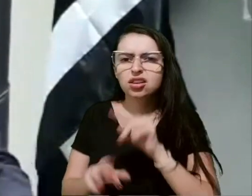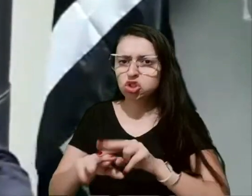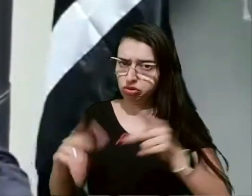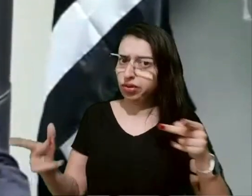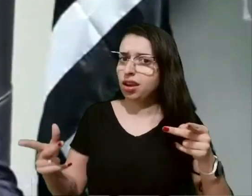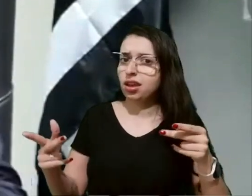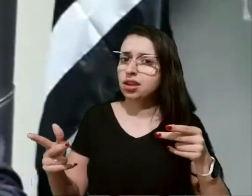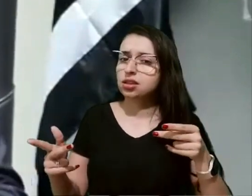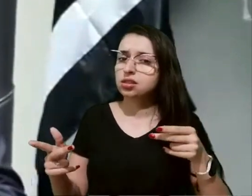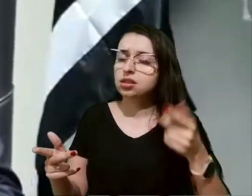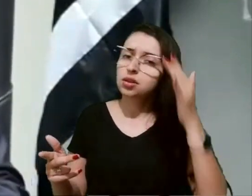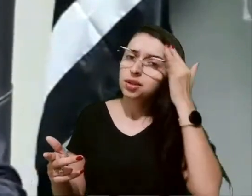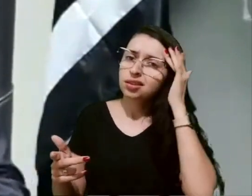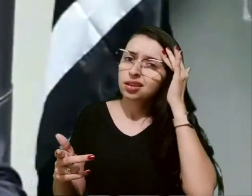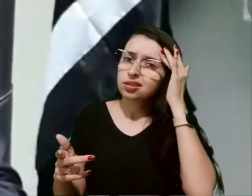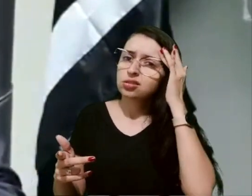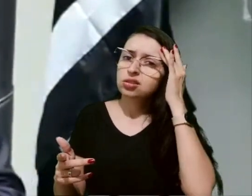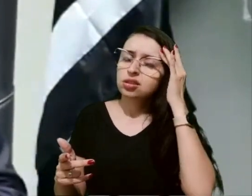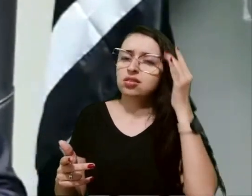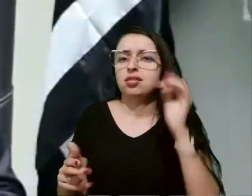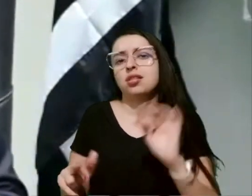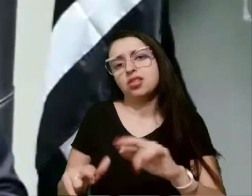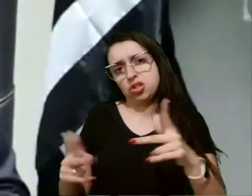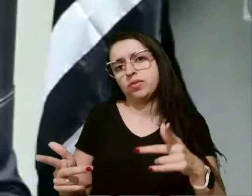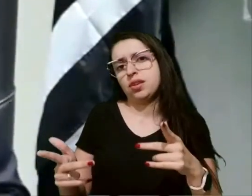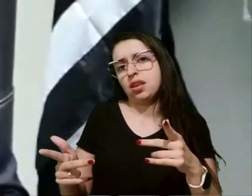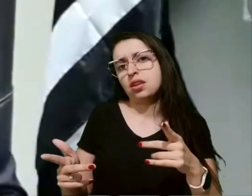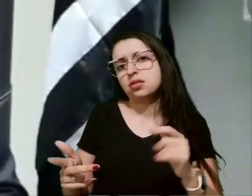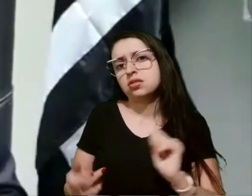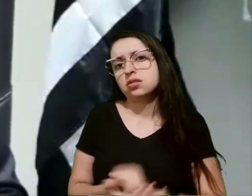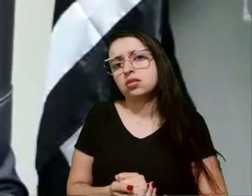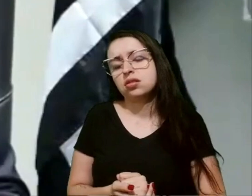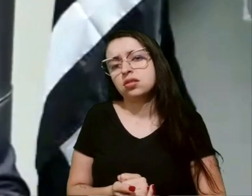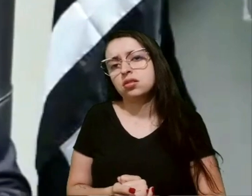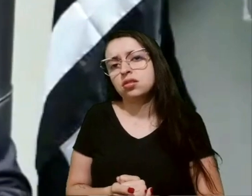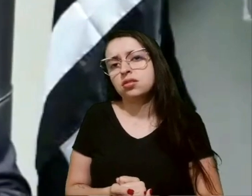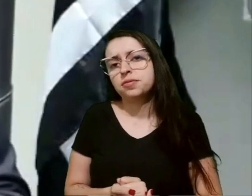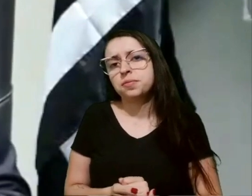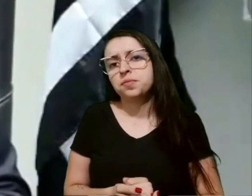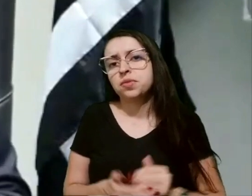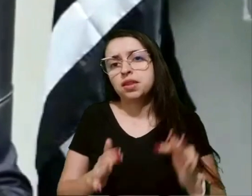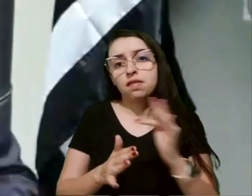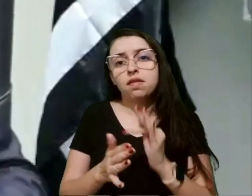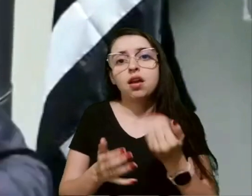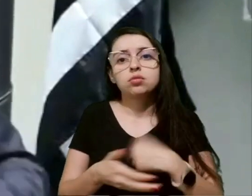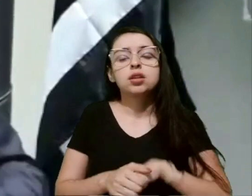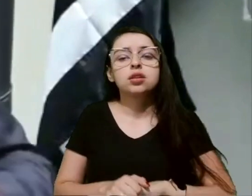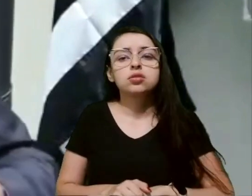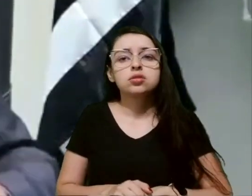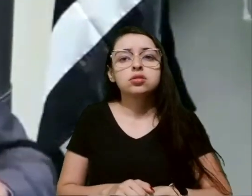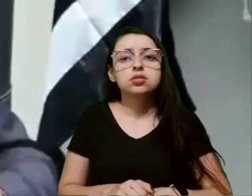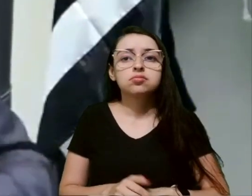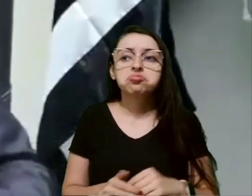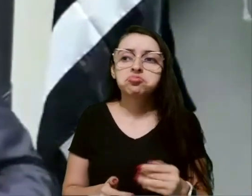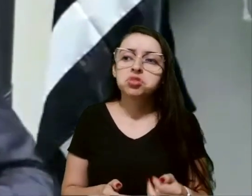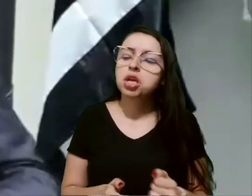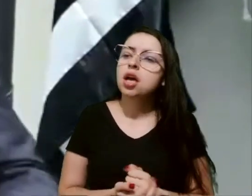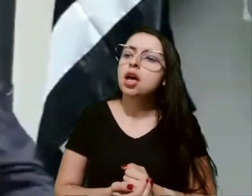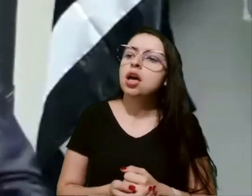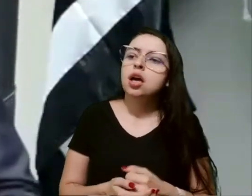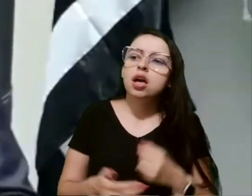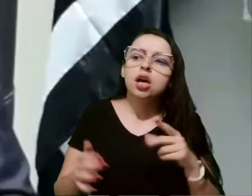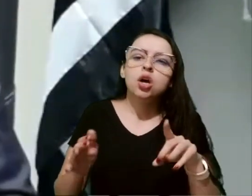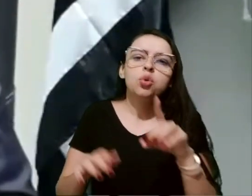menos eu entendia como uma ciência social não era o que era ensinado na faculdade. Que era, na verdade, a faculdade, todas as nossas matérias eram